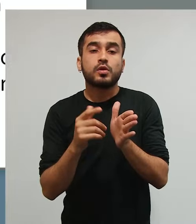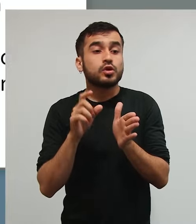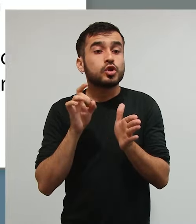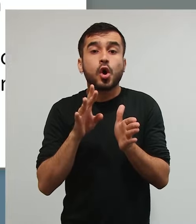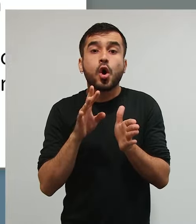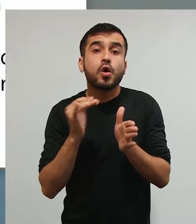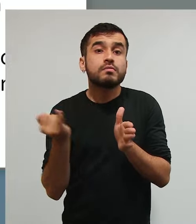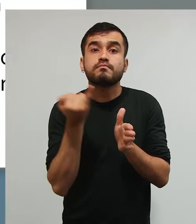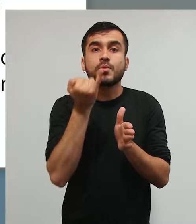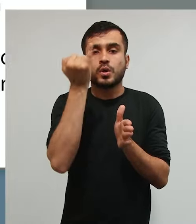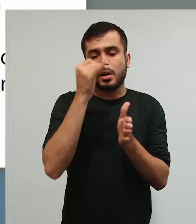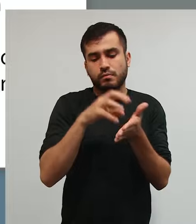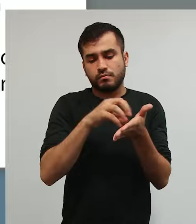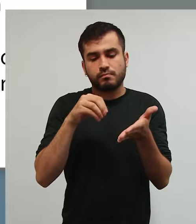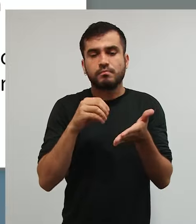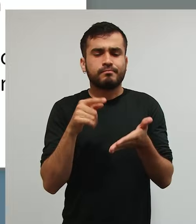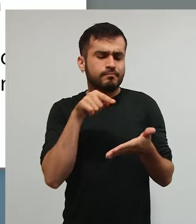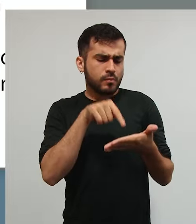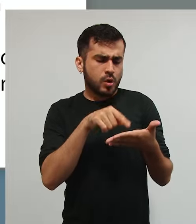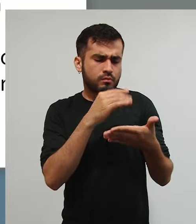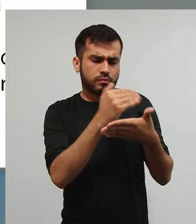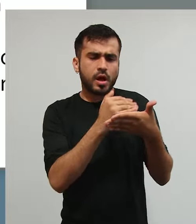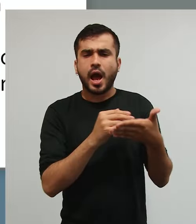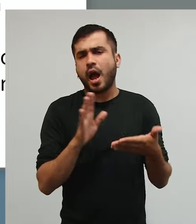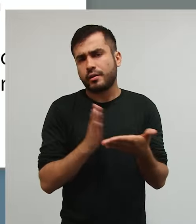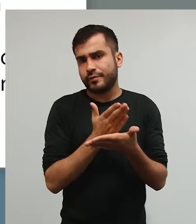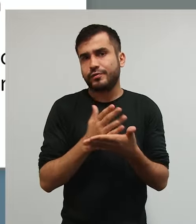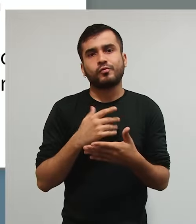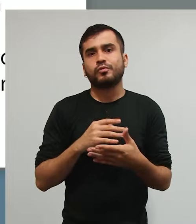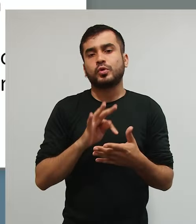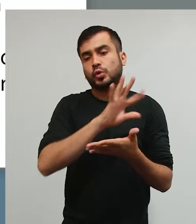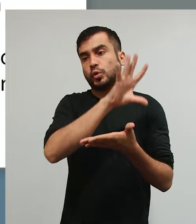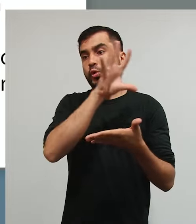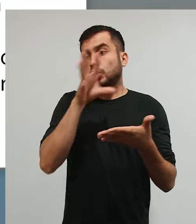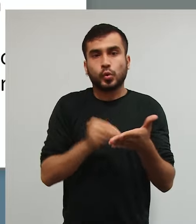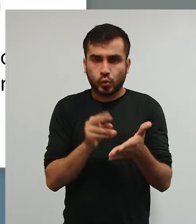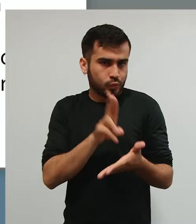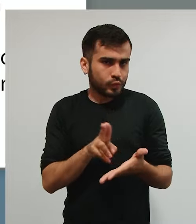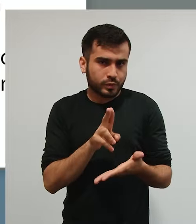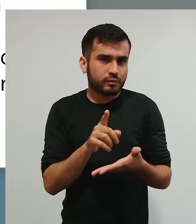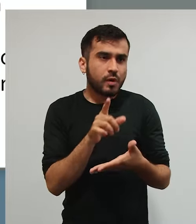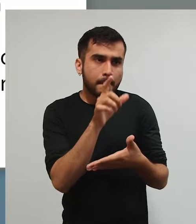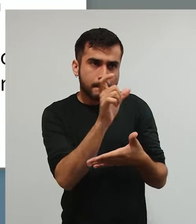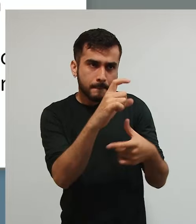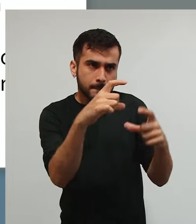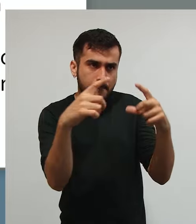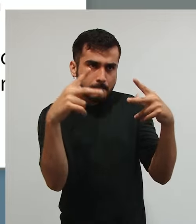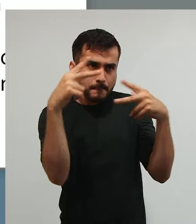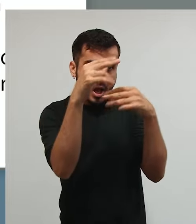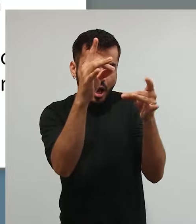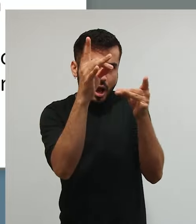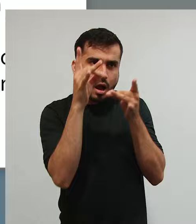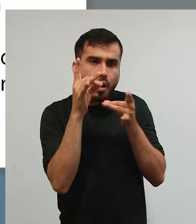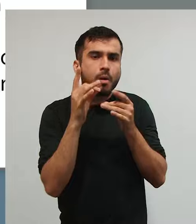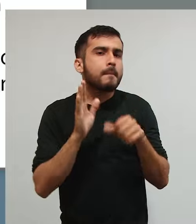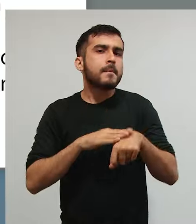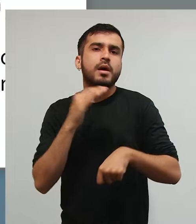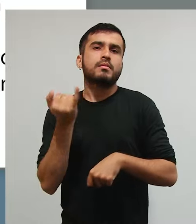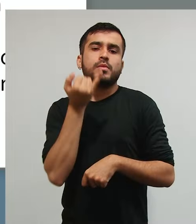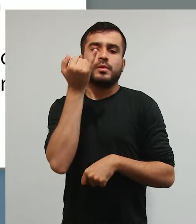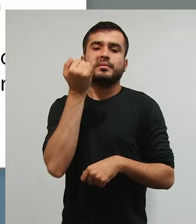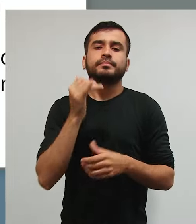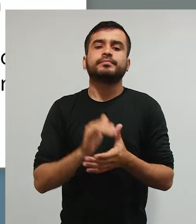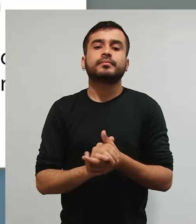você transcreve, você textualiza, você tira as partes mais importantes, por exemplo, da entrevista. Tem partes da entrevista que você não vai